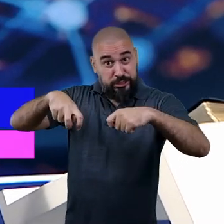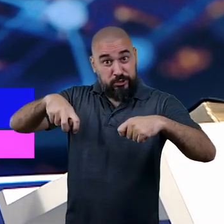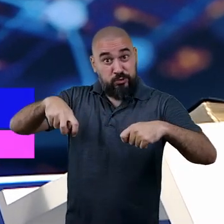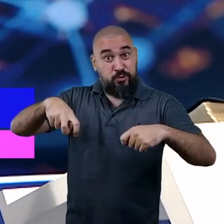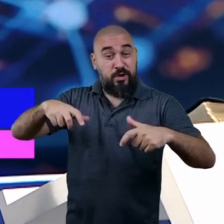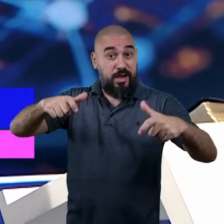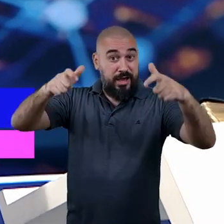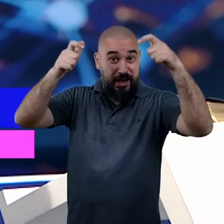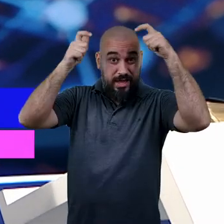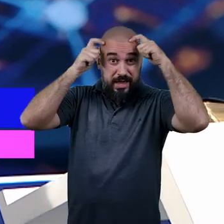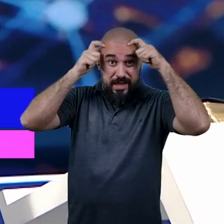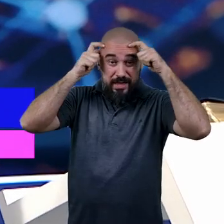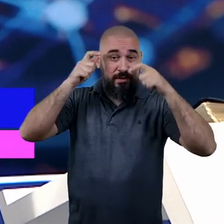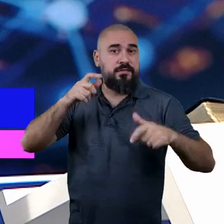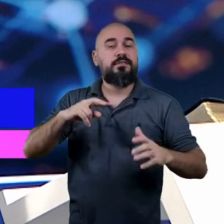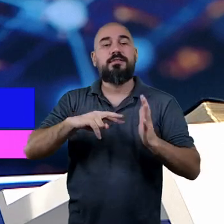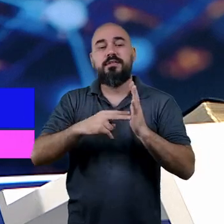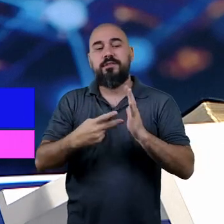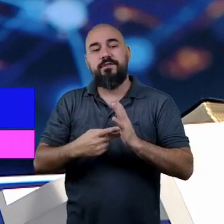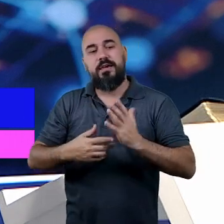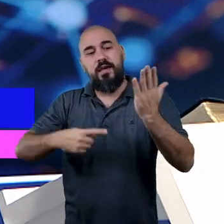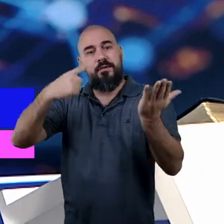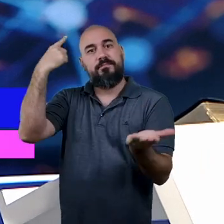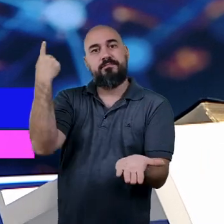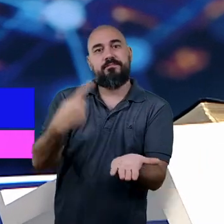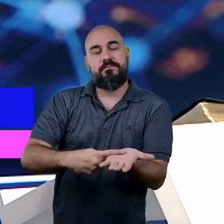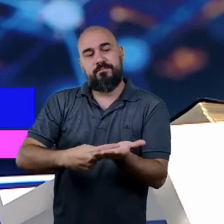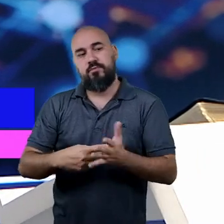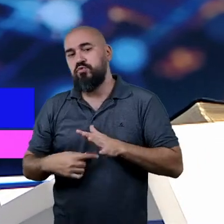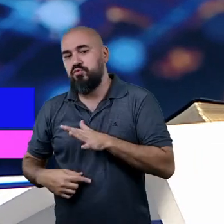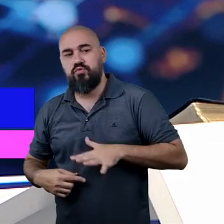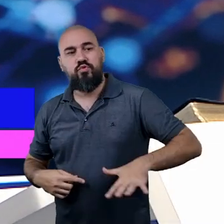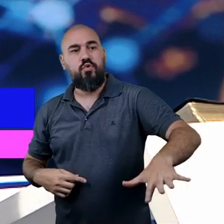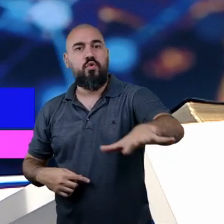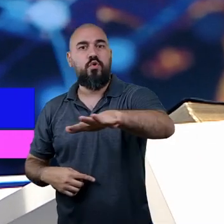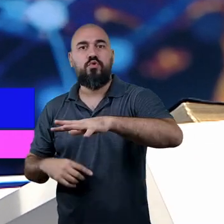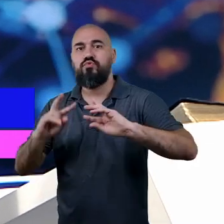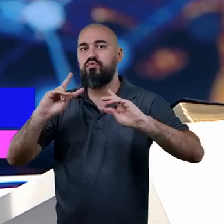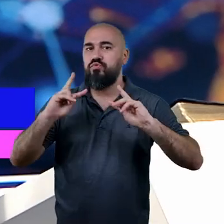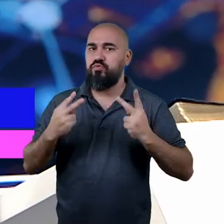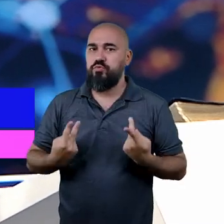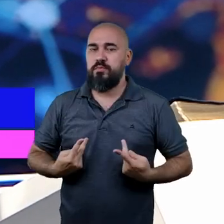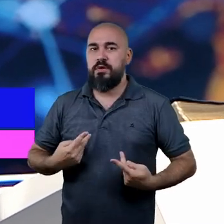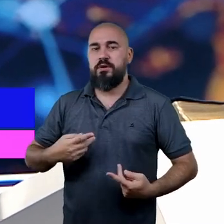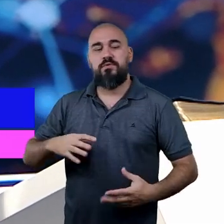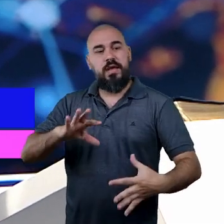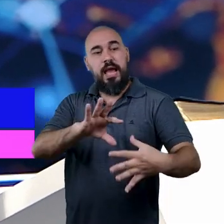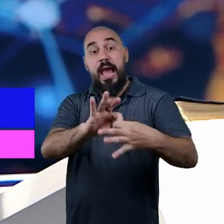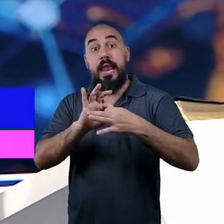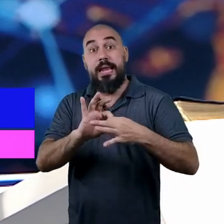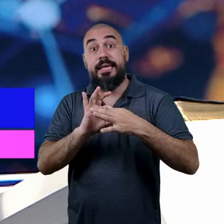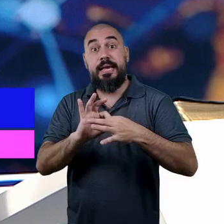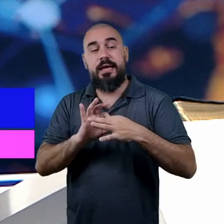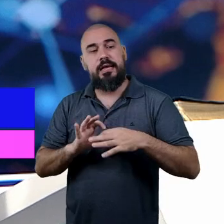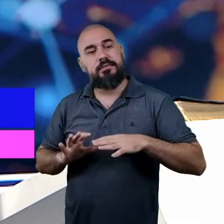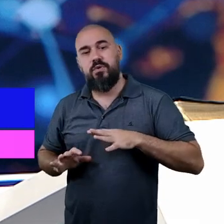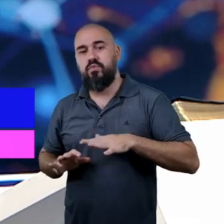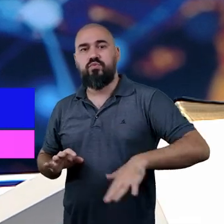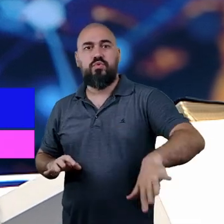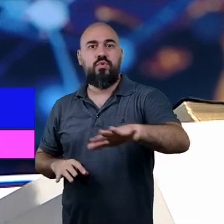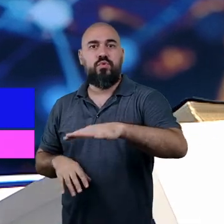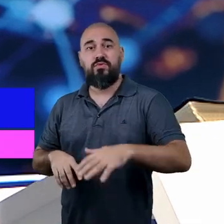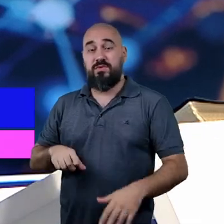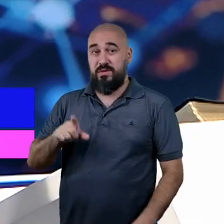estabeleceu uma aliança com os seres humanos, estabeleceu um pacto conosco, e ele não vai falhar nesse